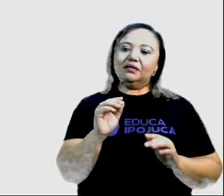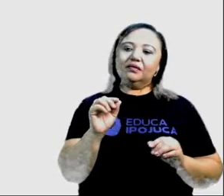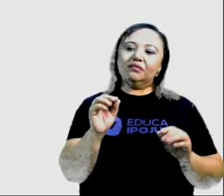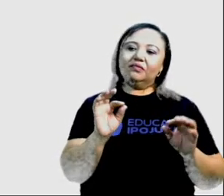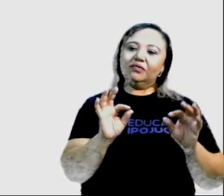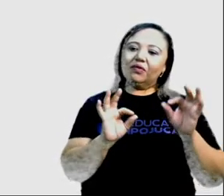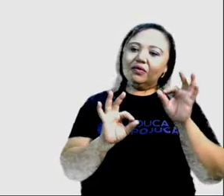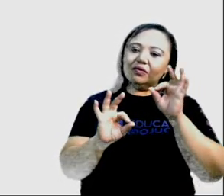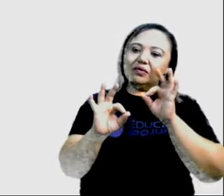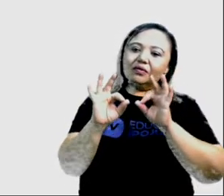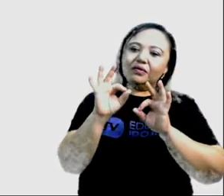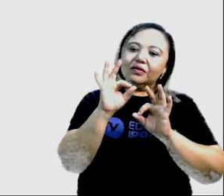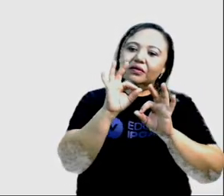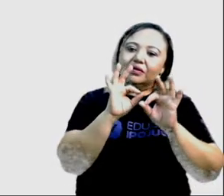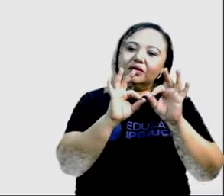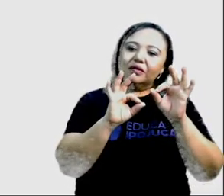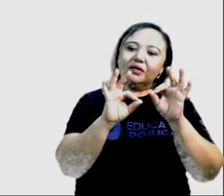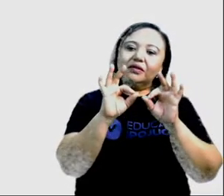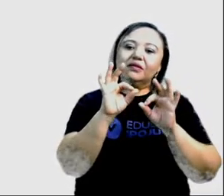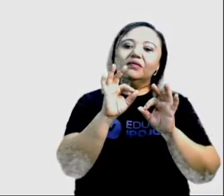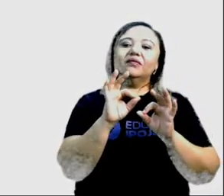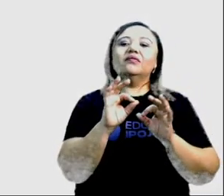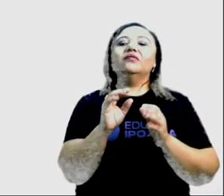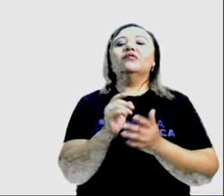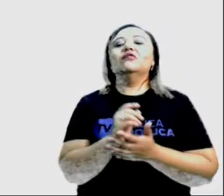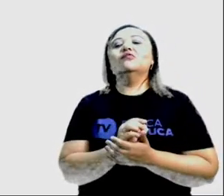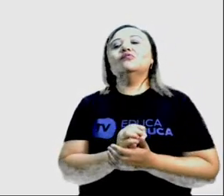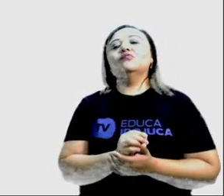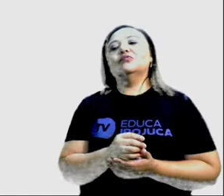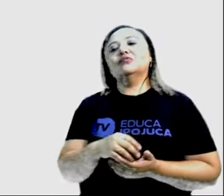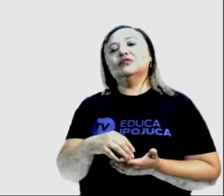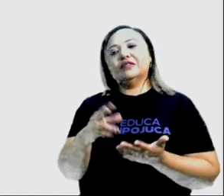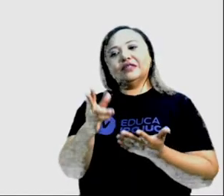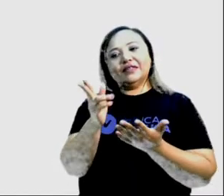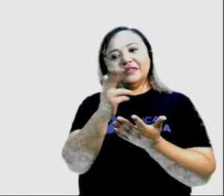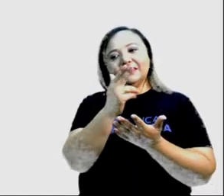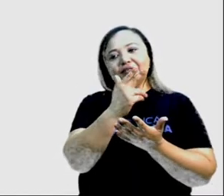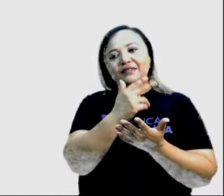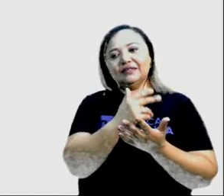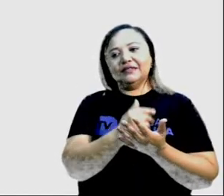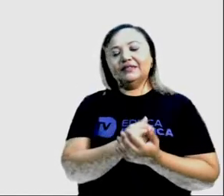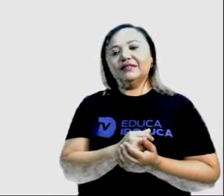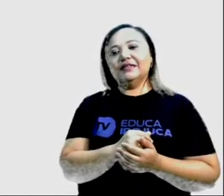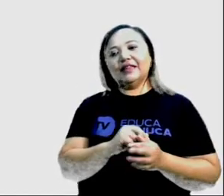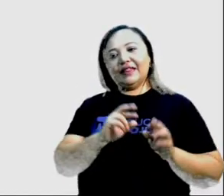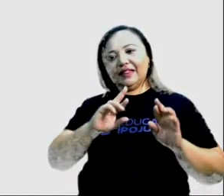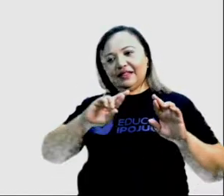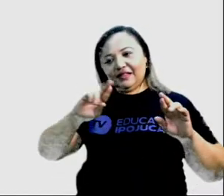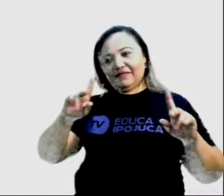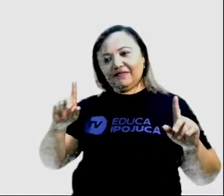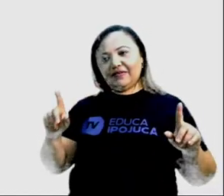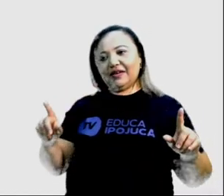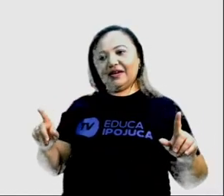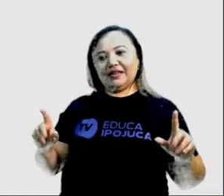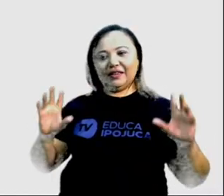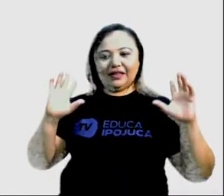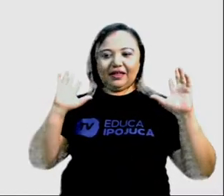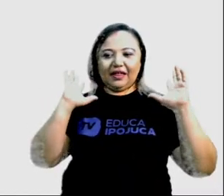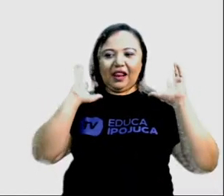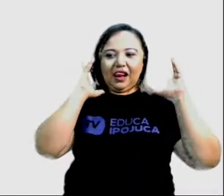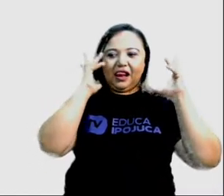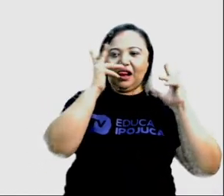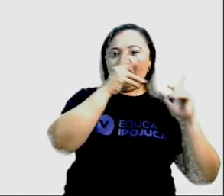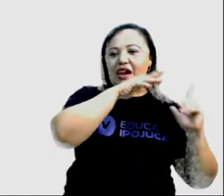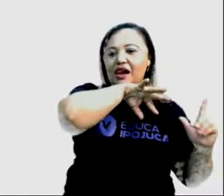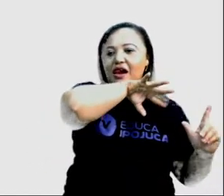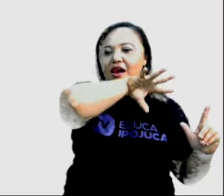e formando o desenho embaixo. Olha que o primeiro desenho temos três diferentes tipos de leões.